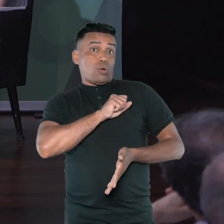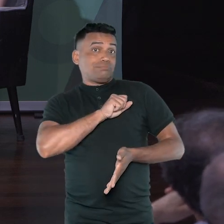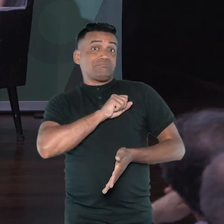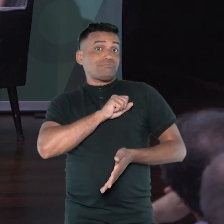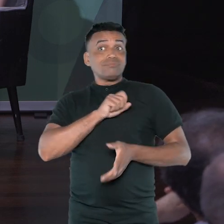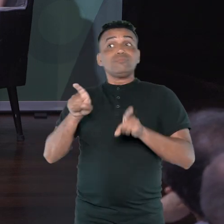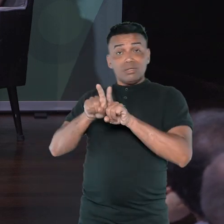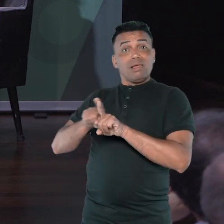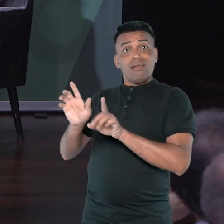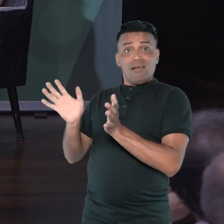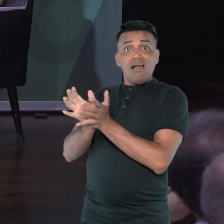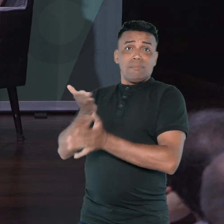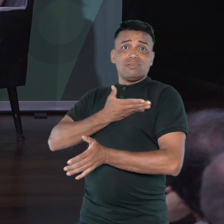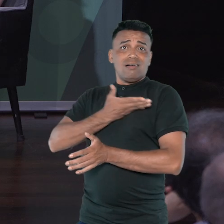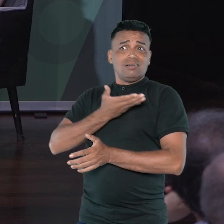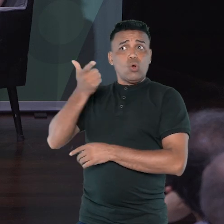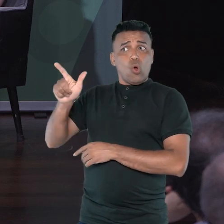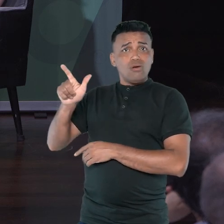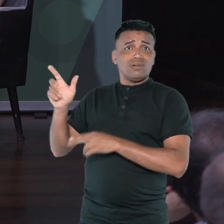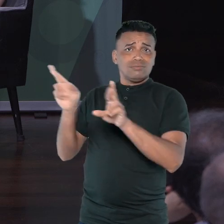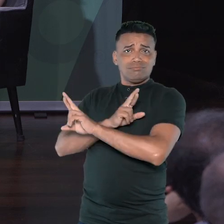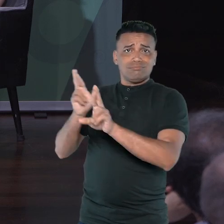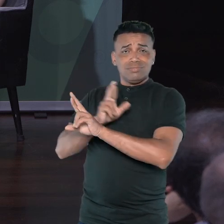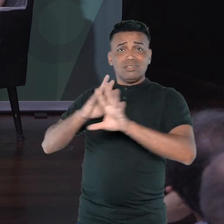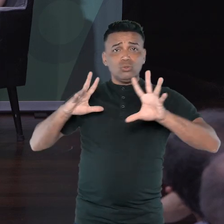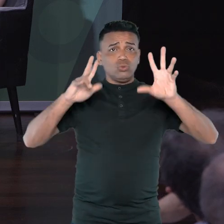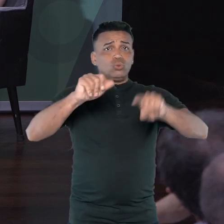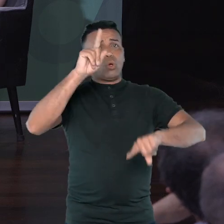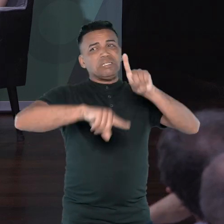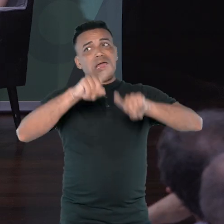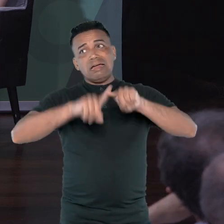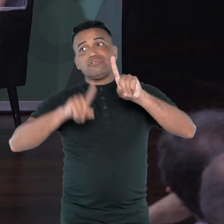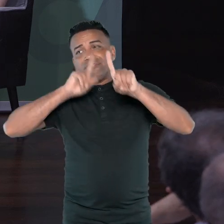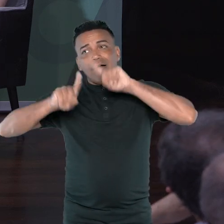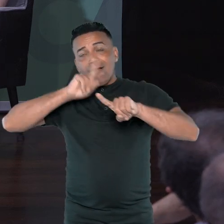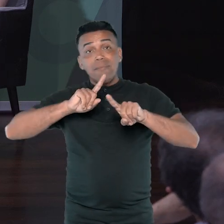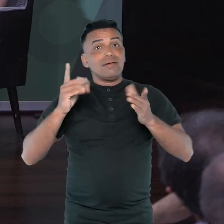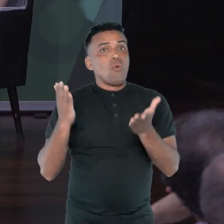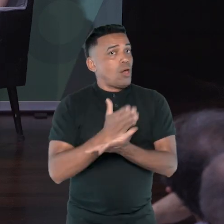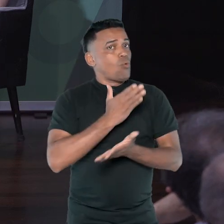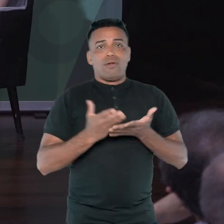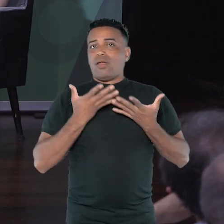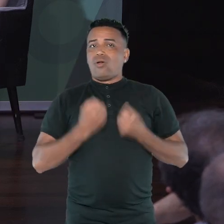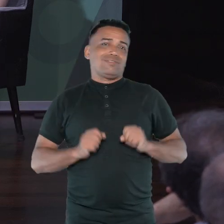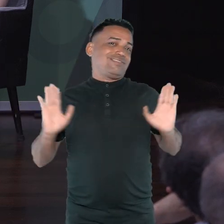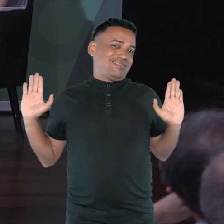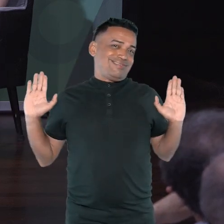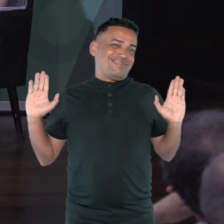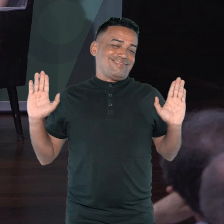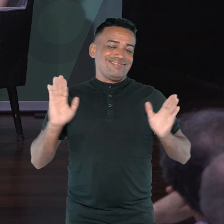né? E não com outras. A gente vê assim, todos os objetos são inadequados, mas não é qualquer objeto também que nos